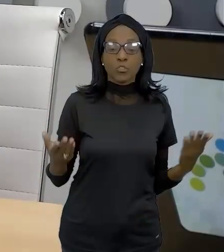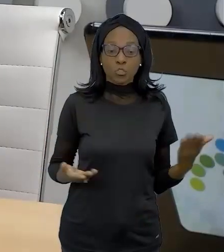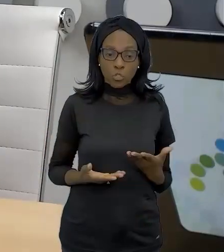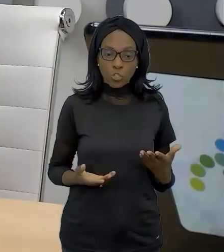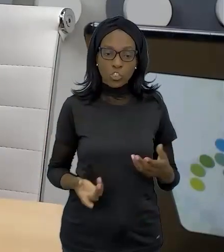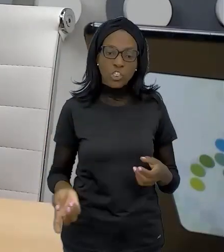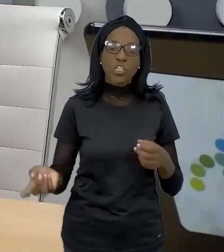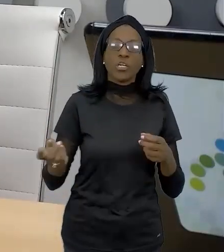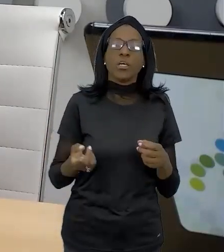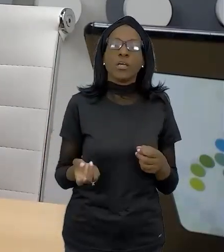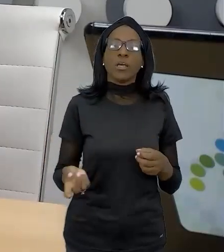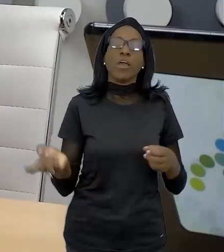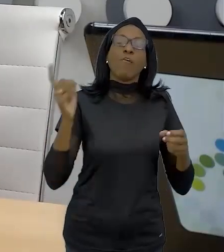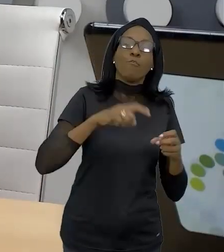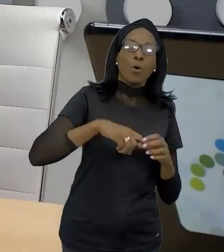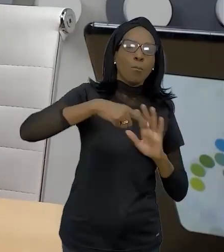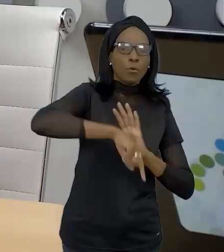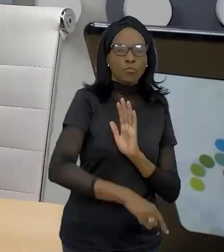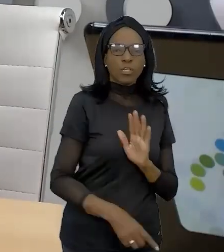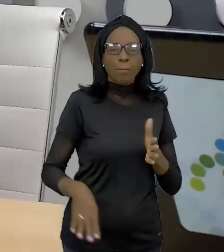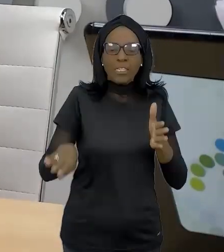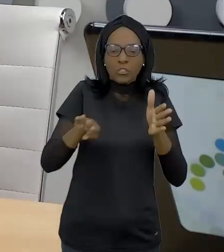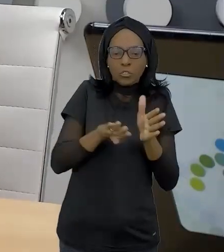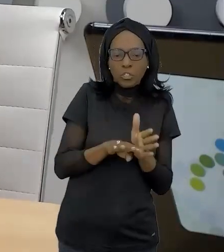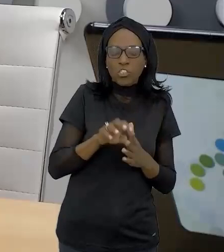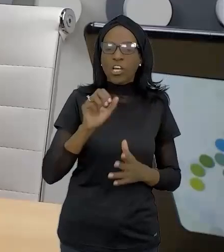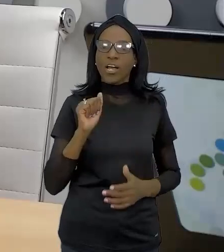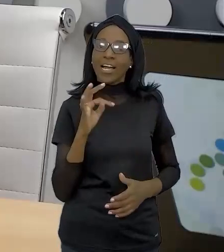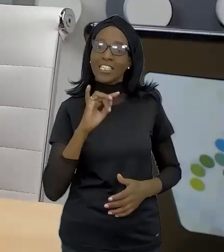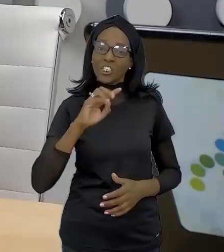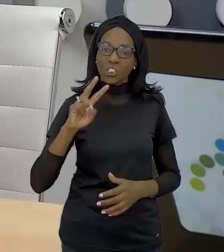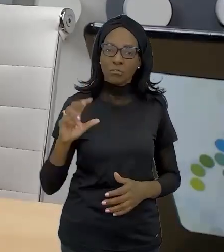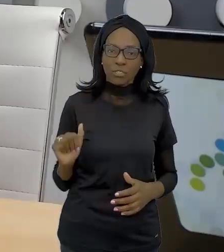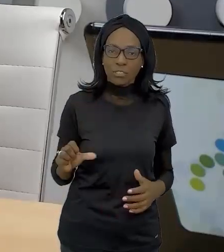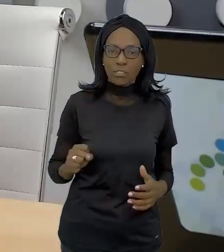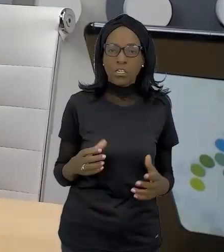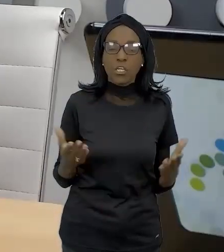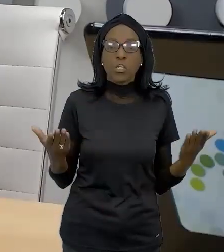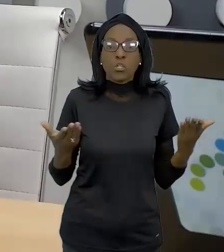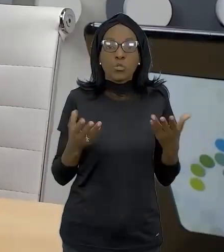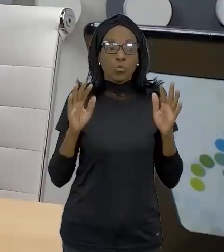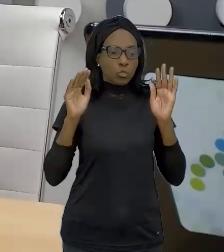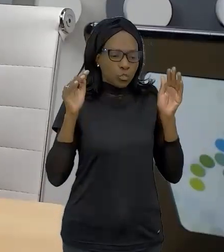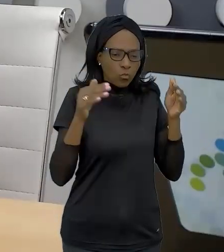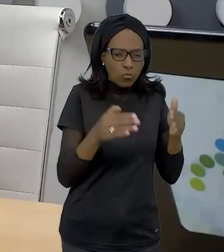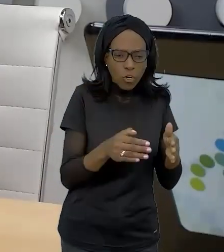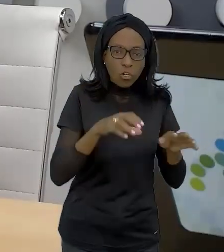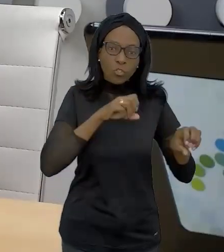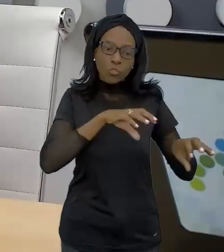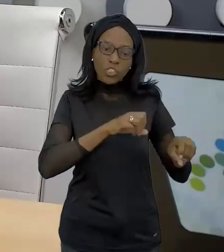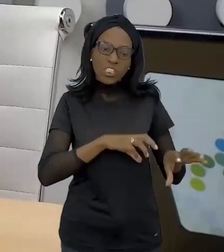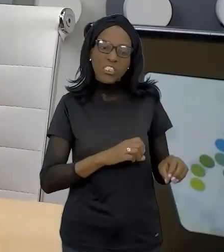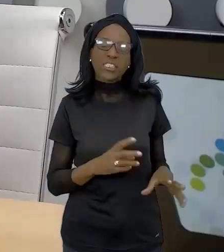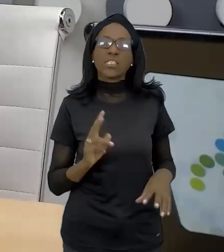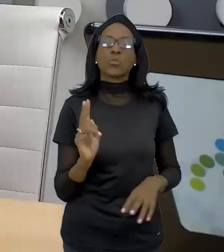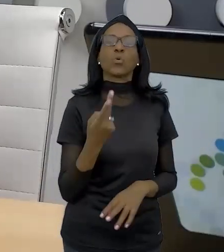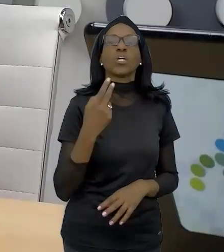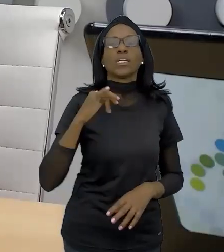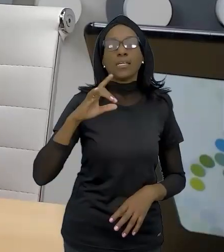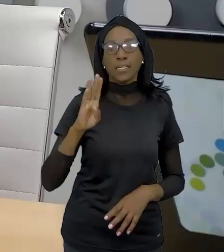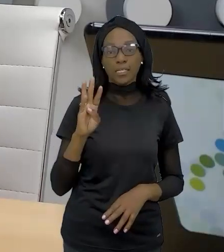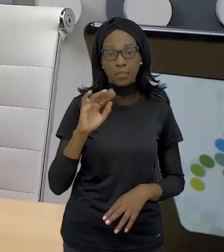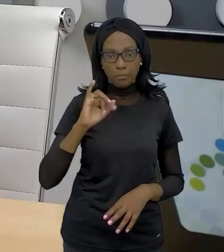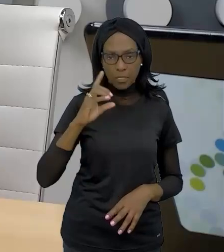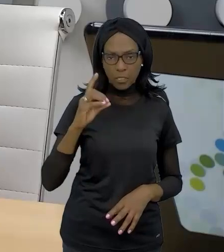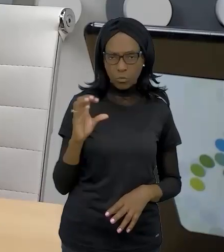e Aprofundamento, Metodologias Ativas, e hoje nós vamos focar no ensino híbrido, tá bom? E aqui, deixa eu ver o que